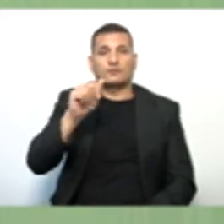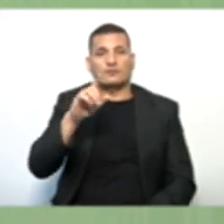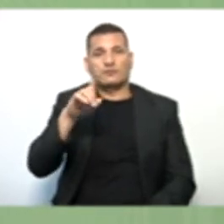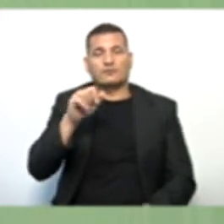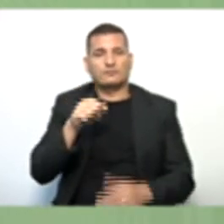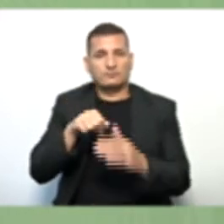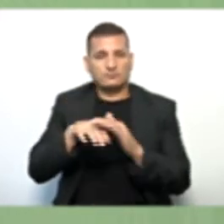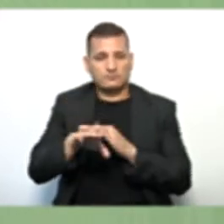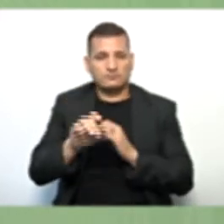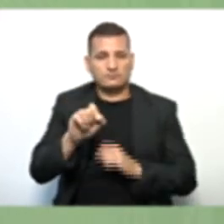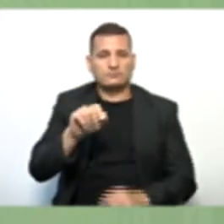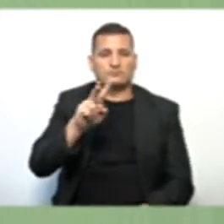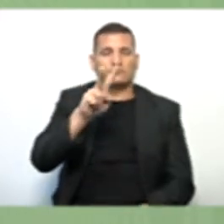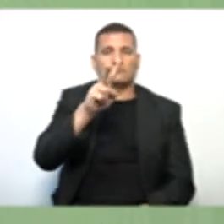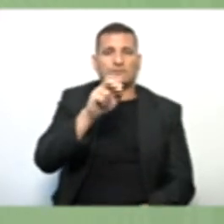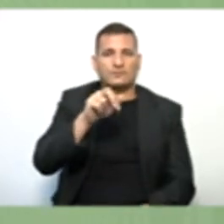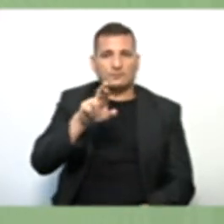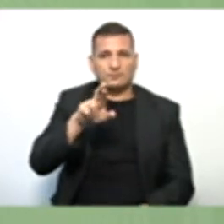var, código produto.